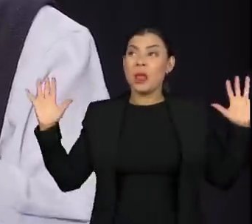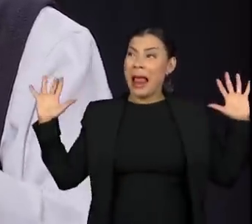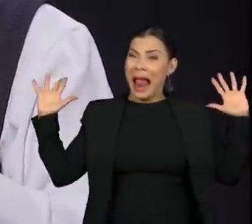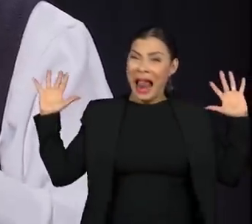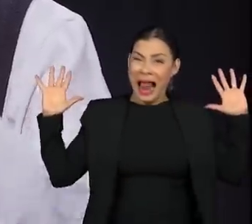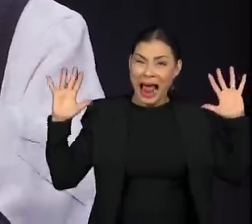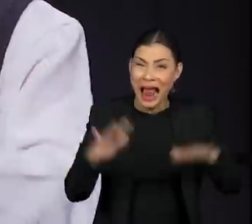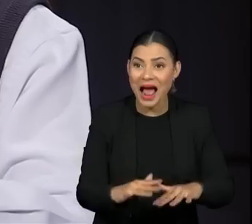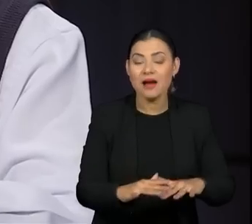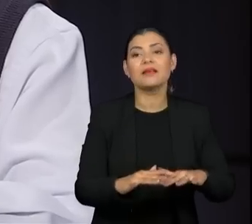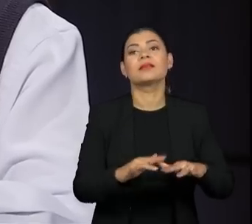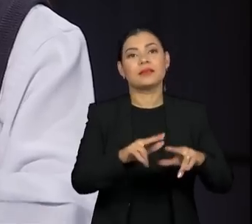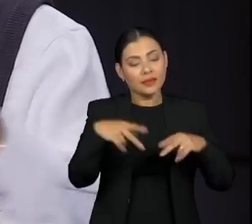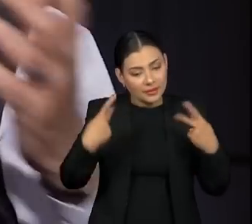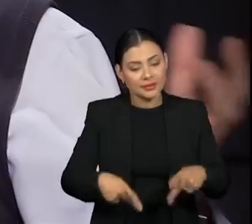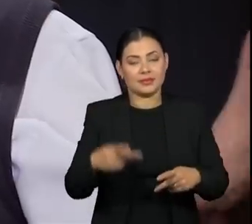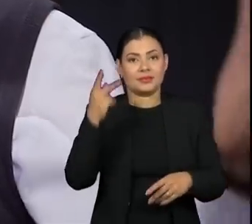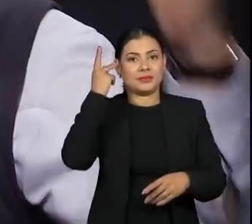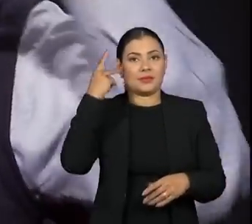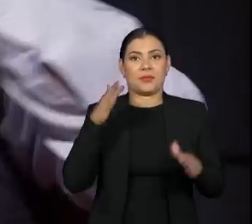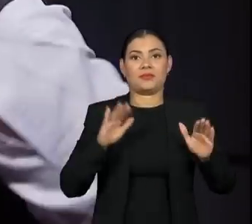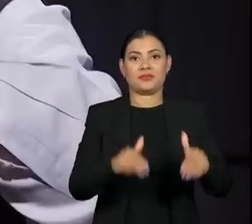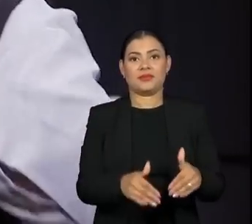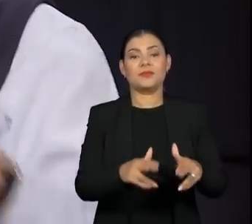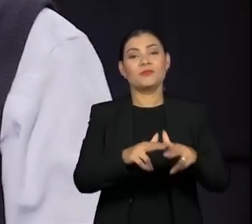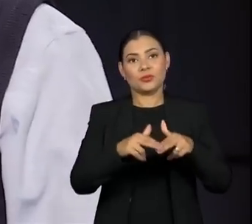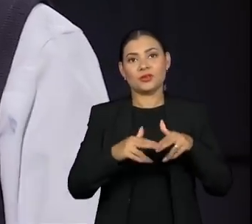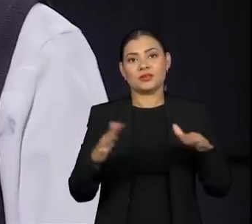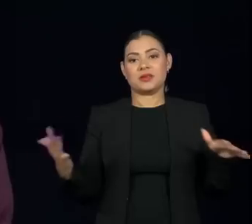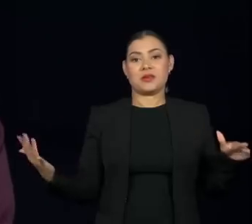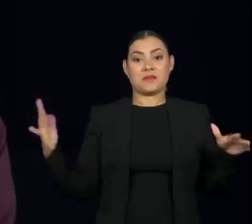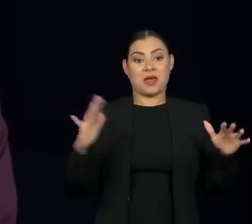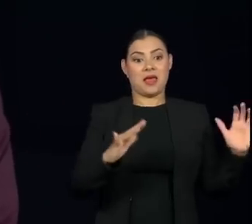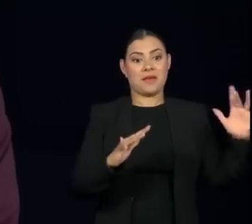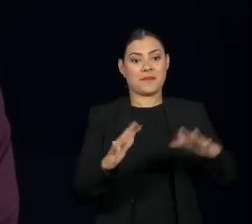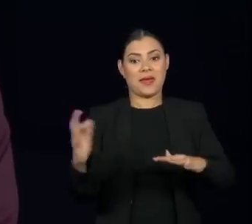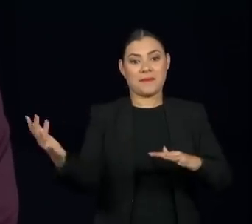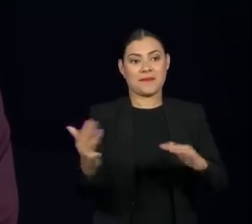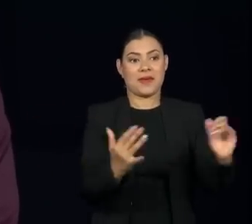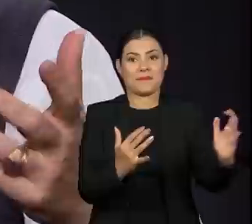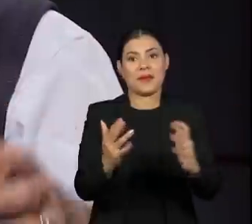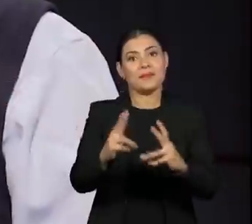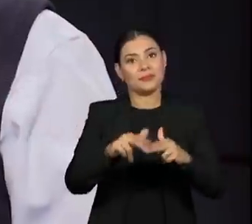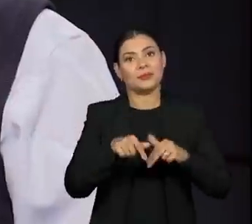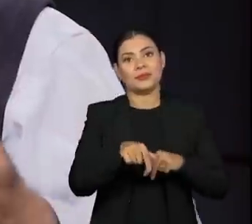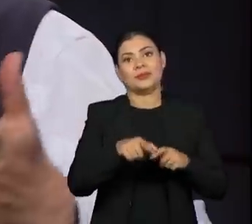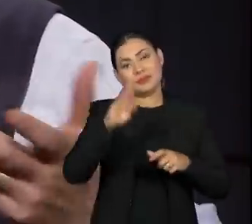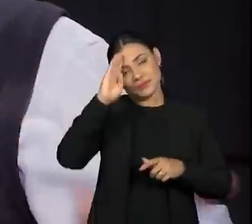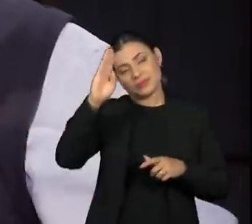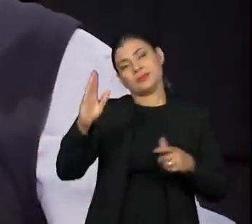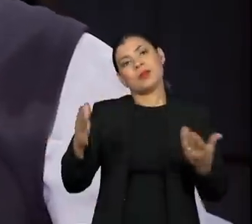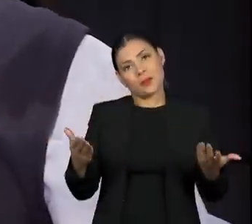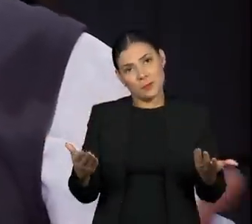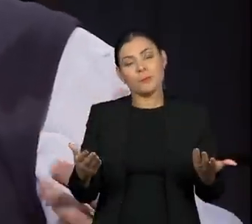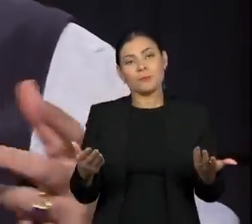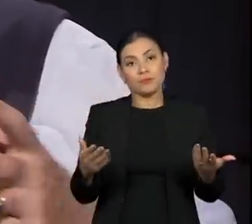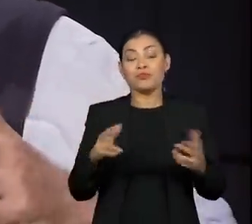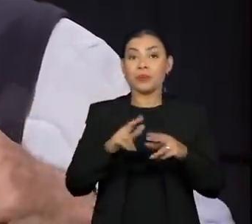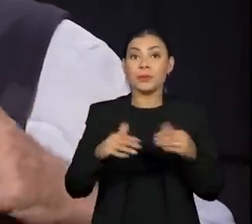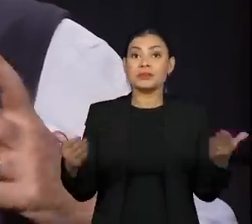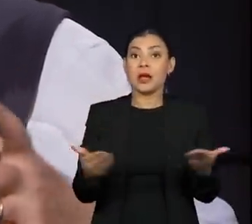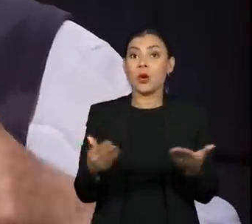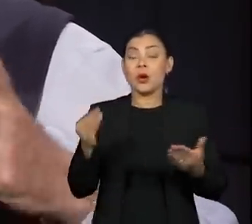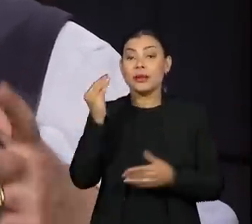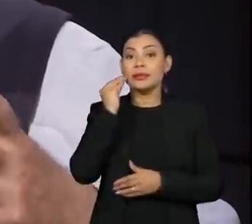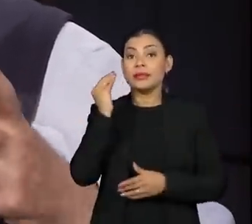apesar de ser voltado a São Paulo ele tem digamos ele tem uma visita uma convergência tanto que a gente tem um processo agora ele